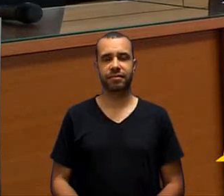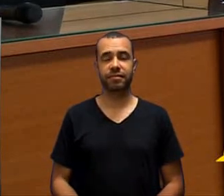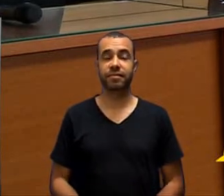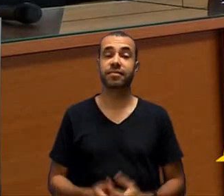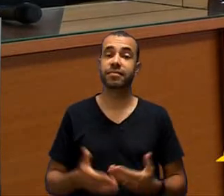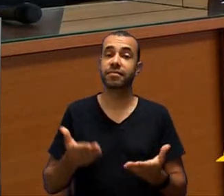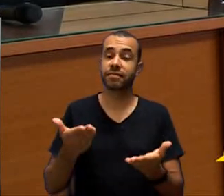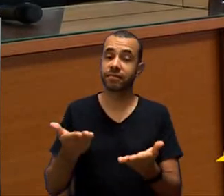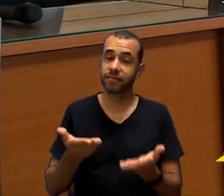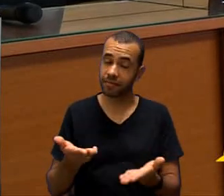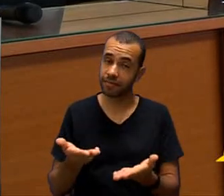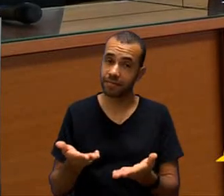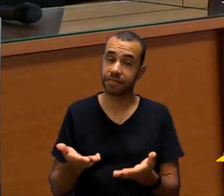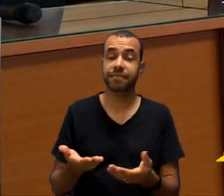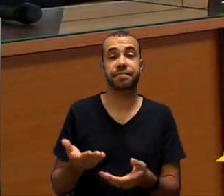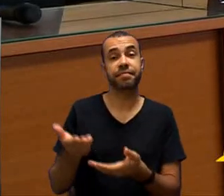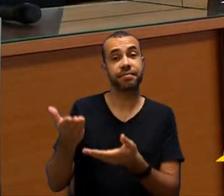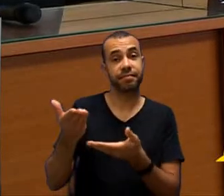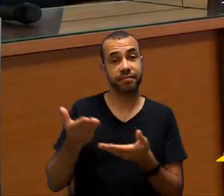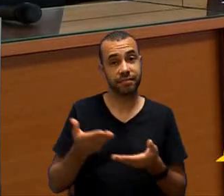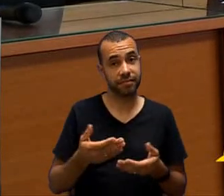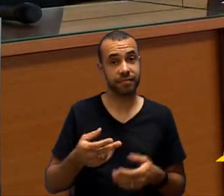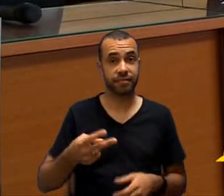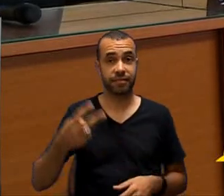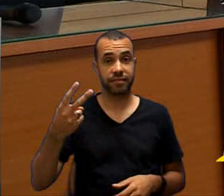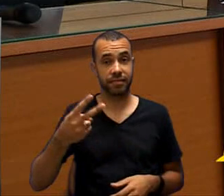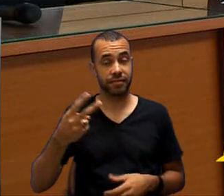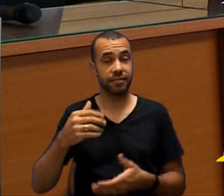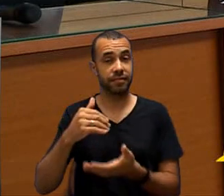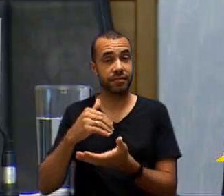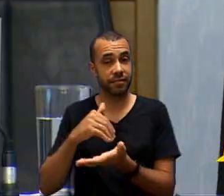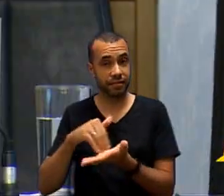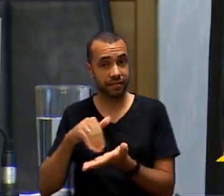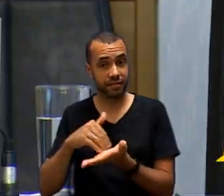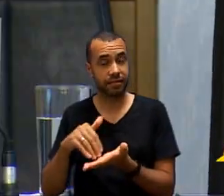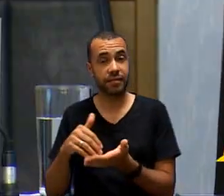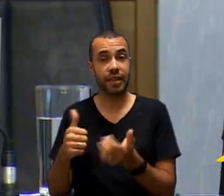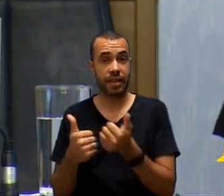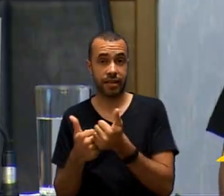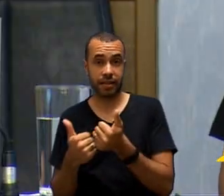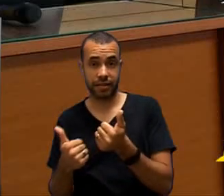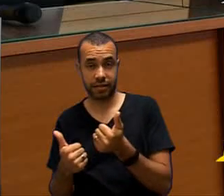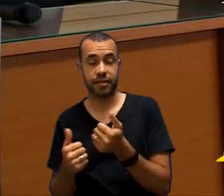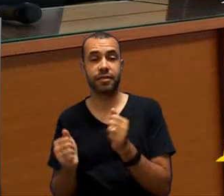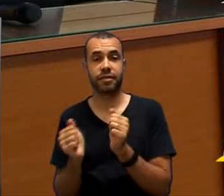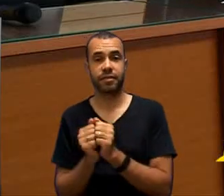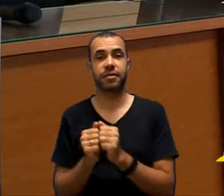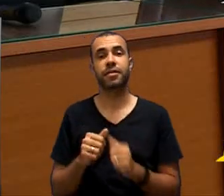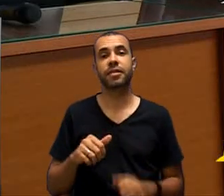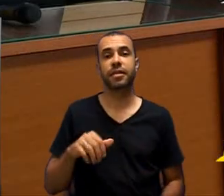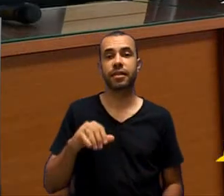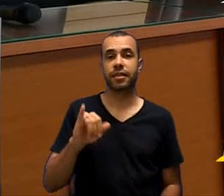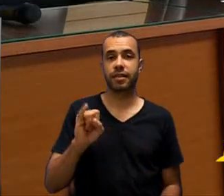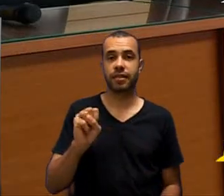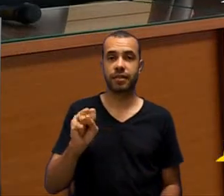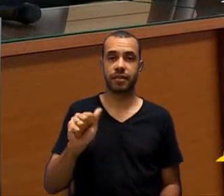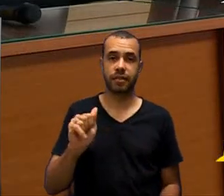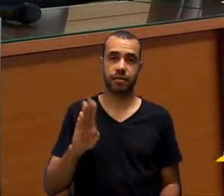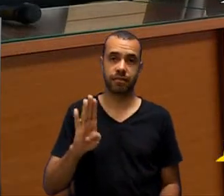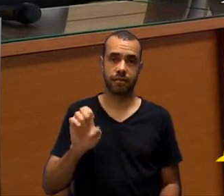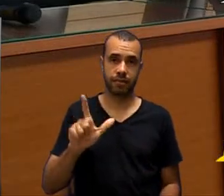Convido agora à tribuna o segundo secretário e a sua suplente, Isabela Marques.